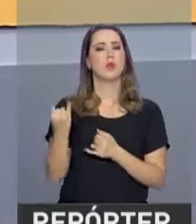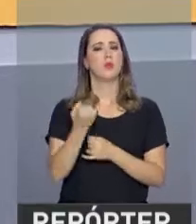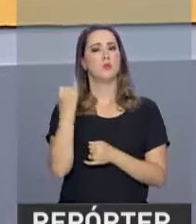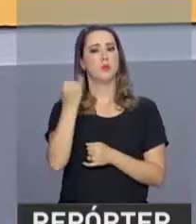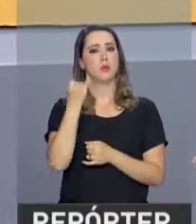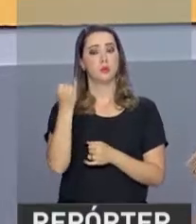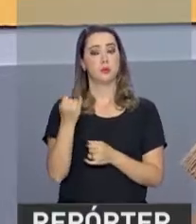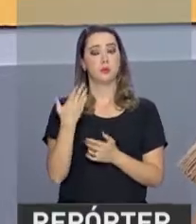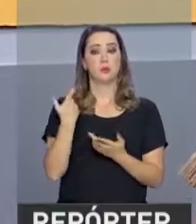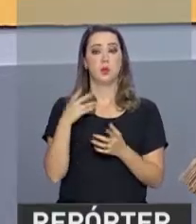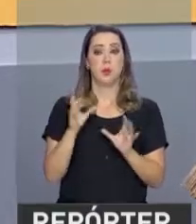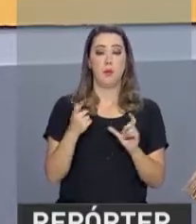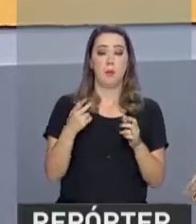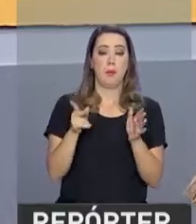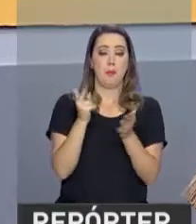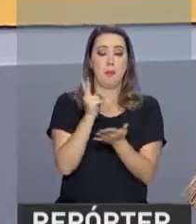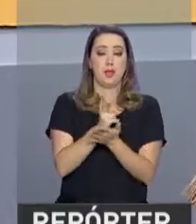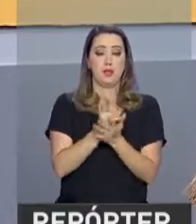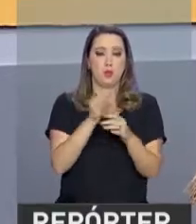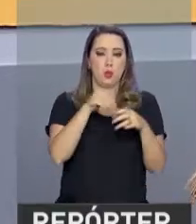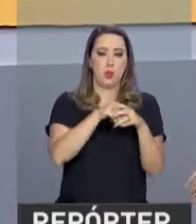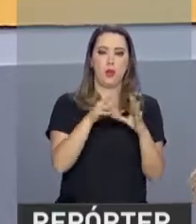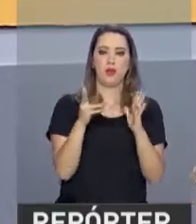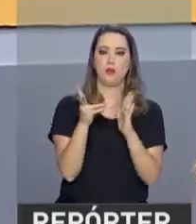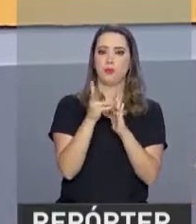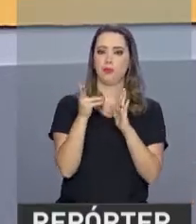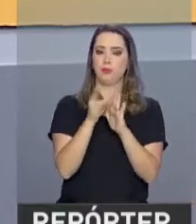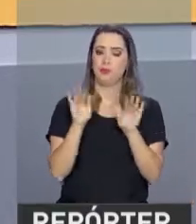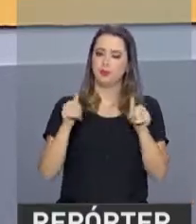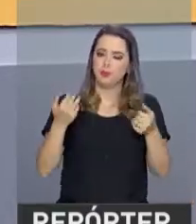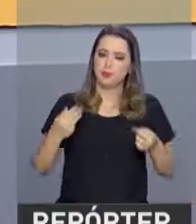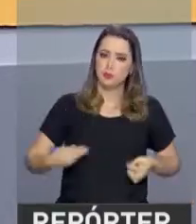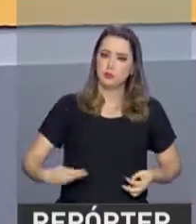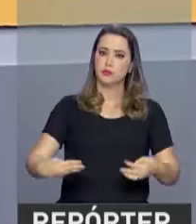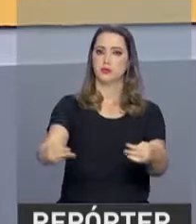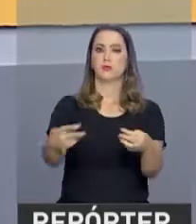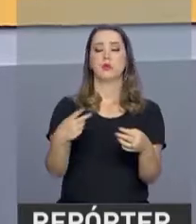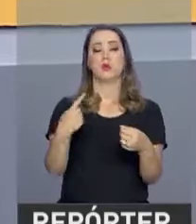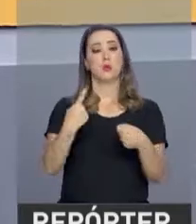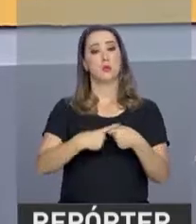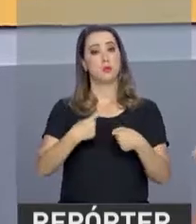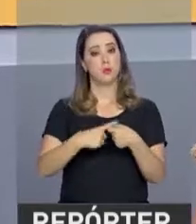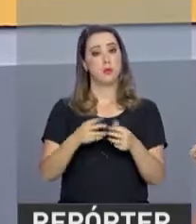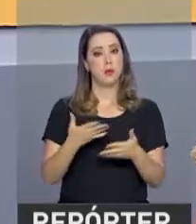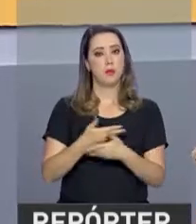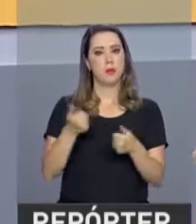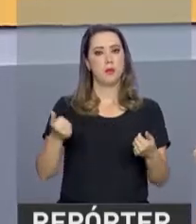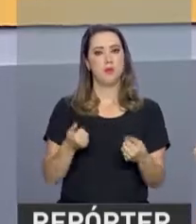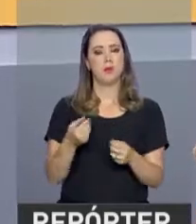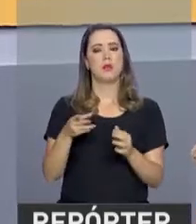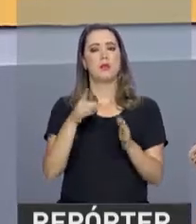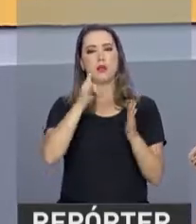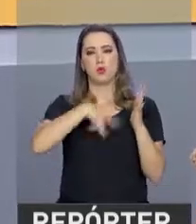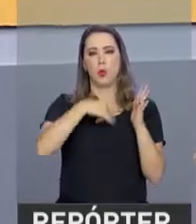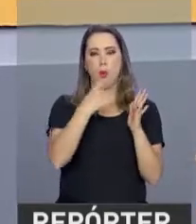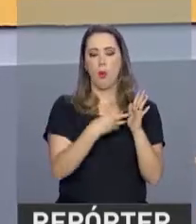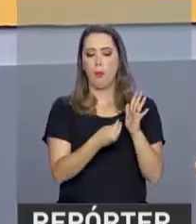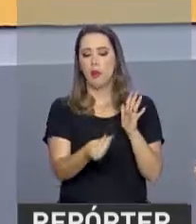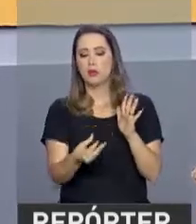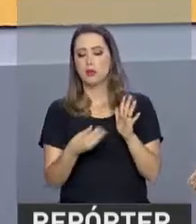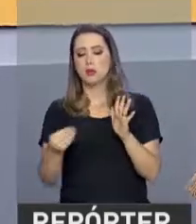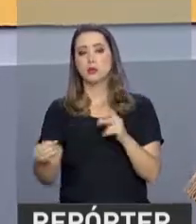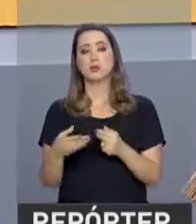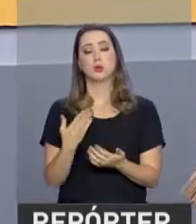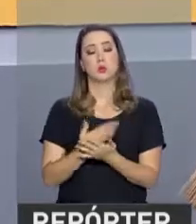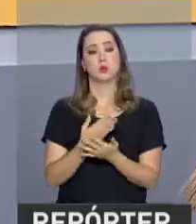áreas indígenas por isso o ministério das cidades vai intensificar a regularização fundiária na região e estuda a construção de 200